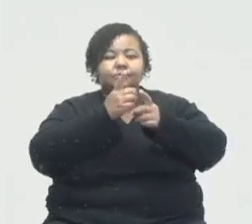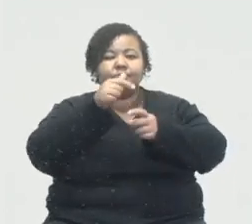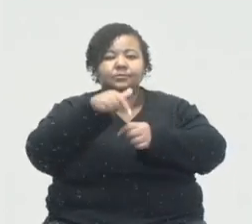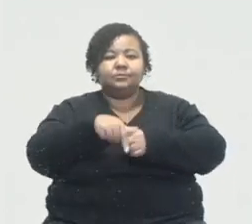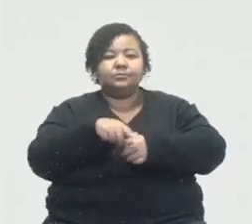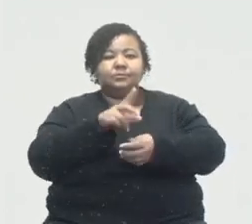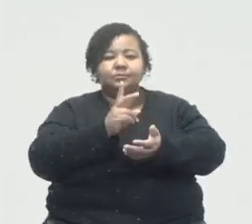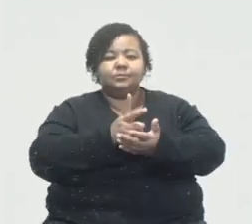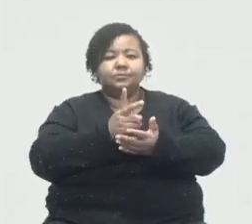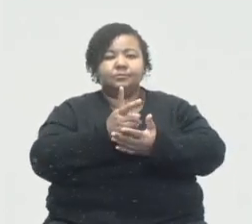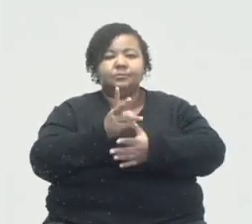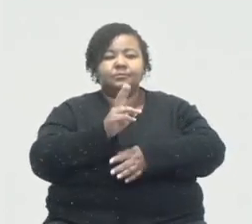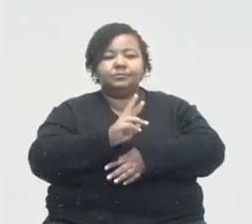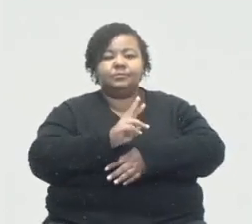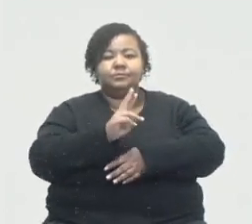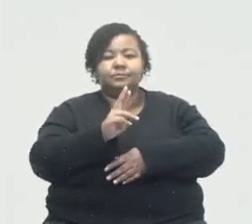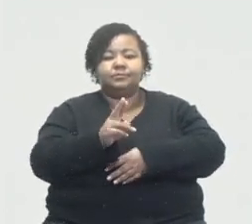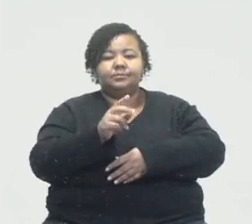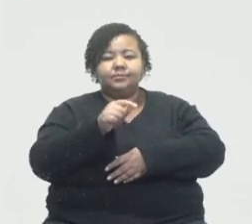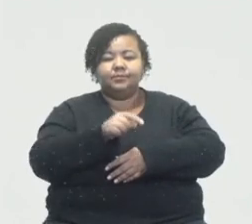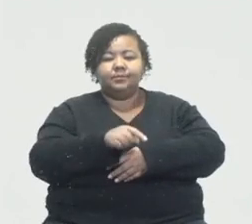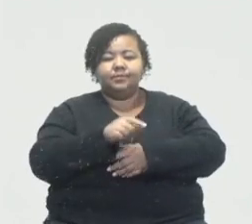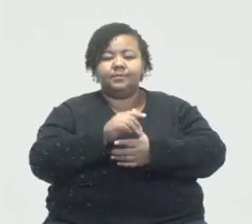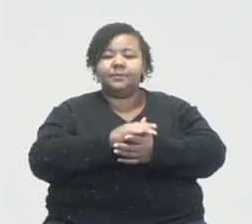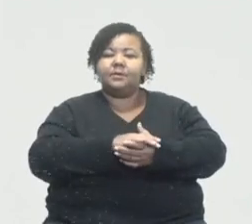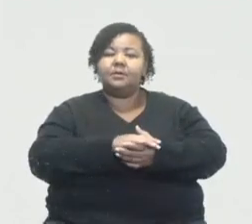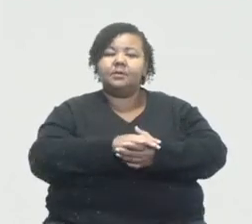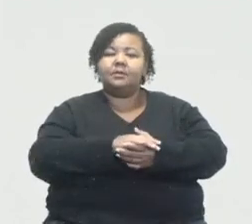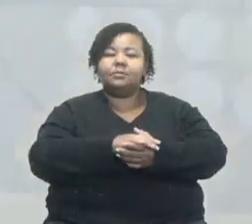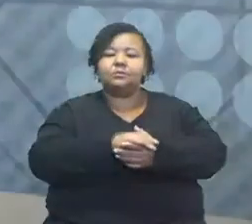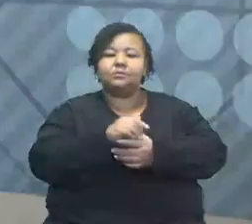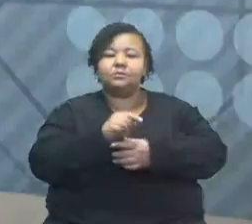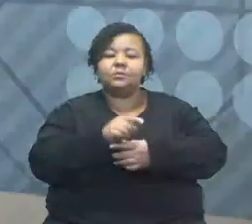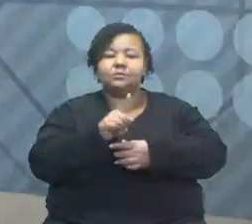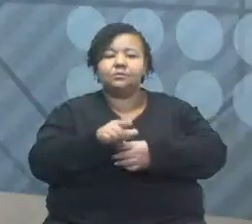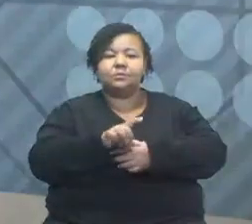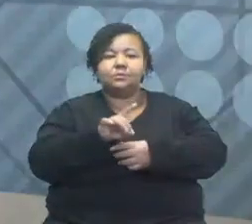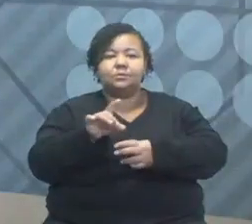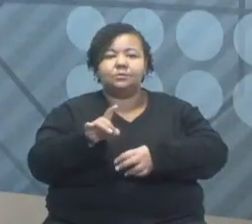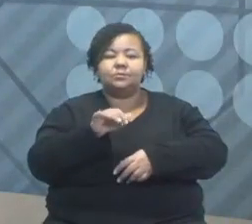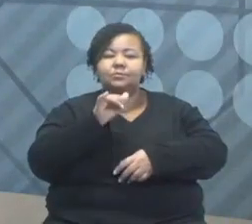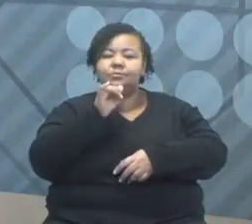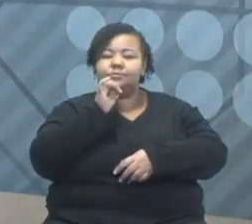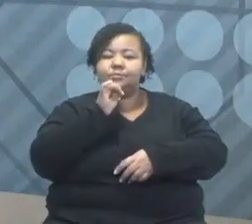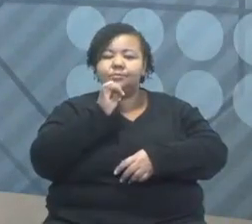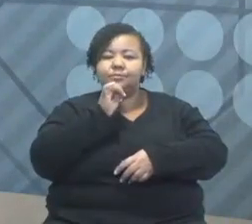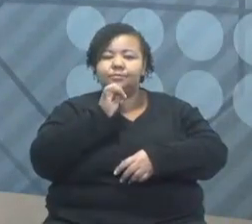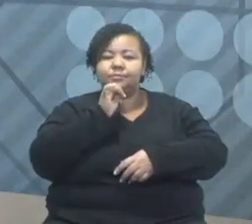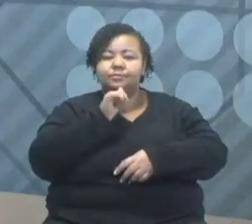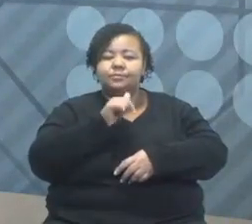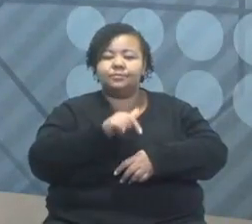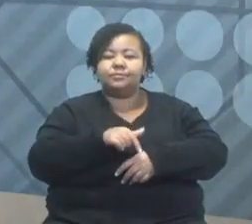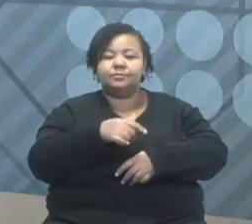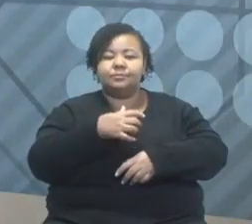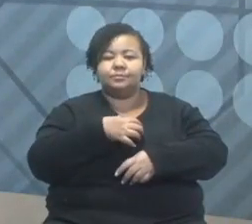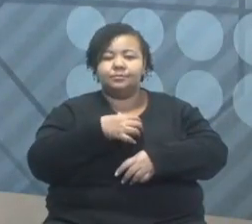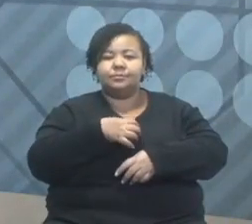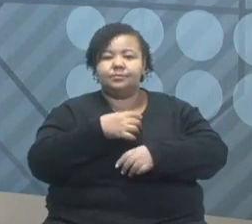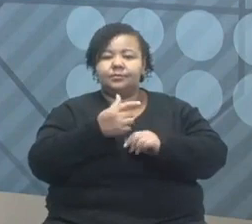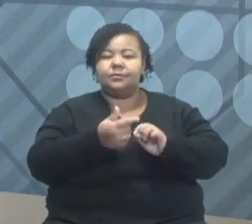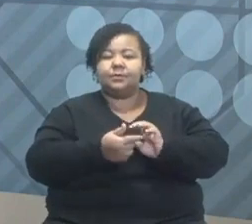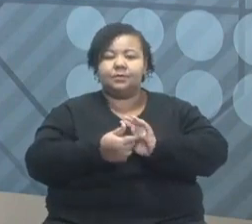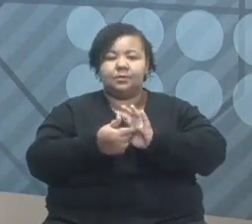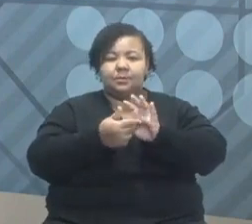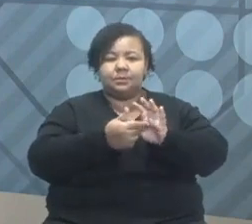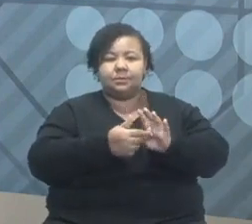mesmo resultado para essa situação. Isso daqui eu estou pegando um exemplo específico. Então, essa condição que eu apresento para você,